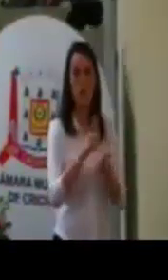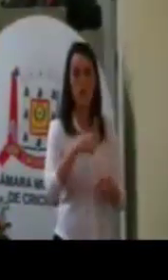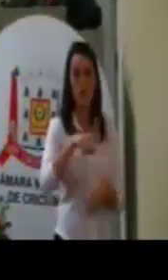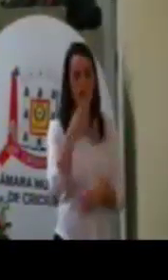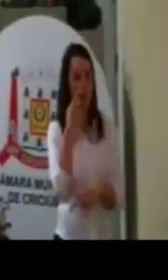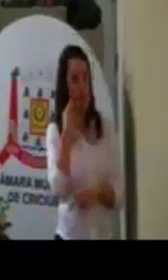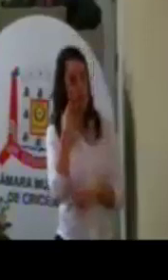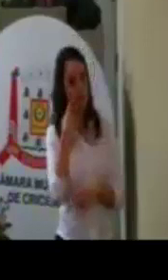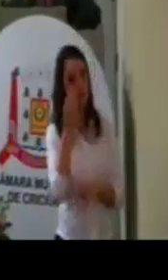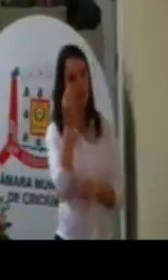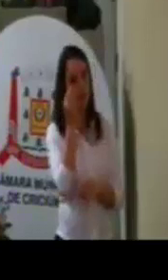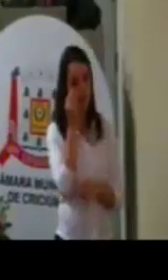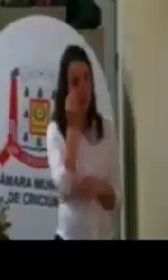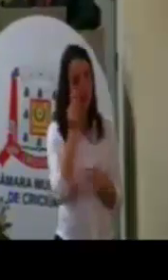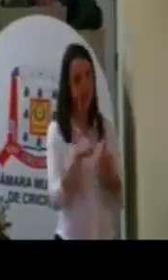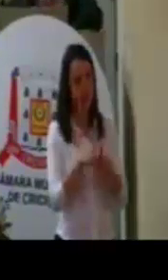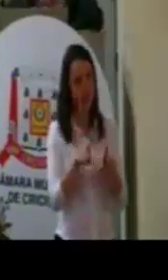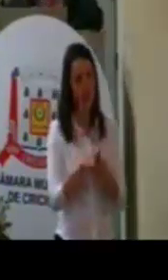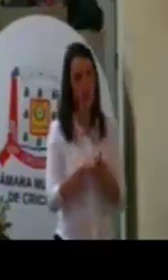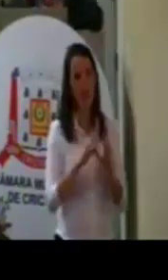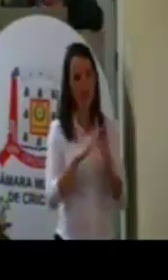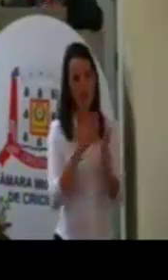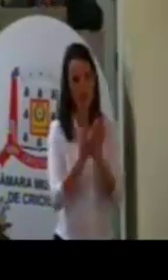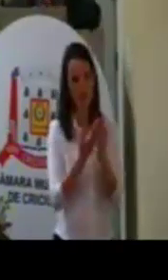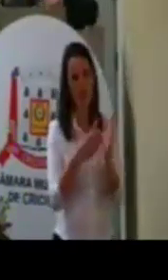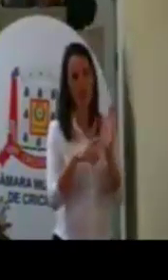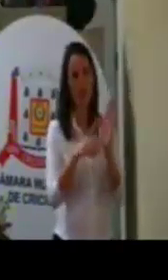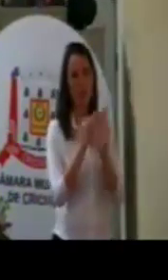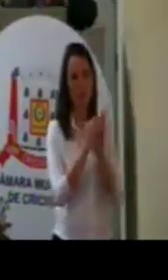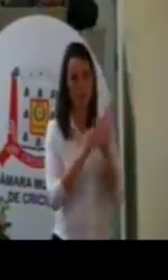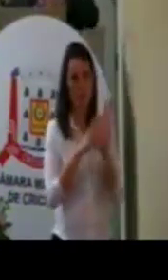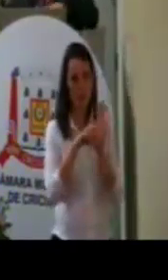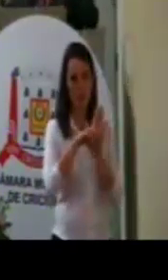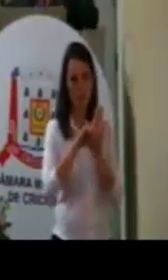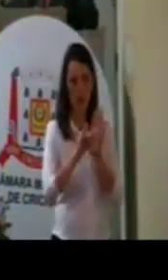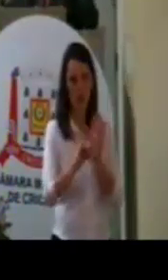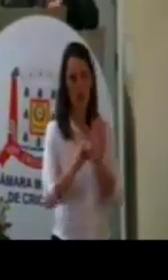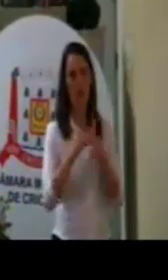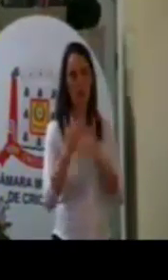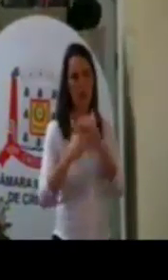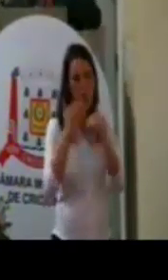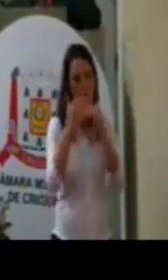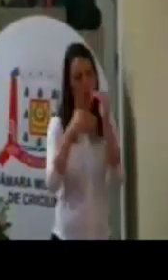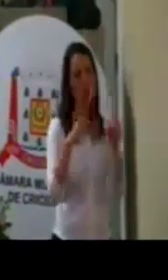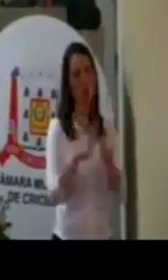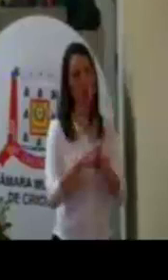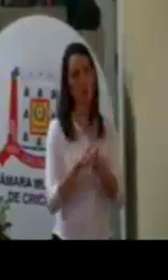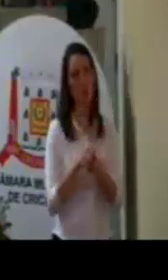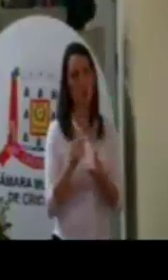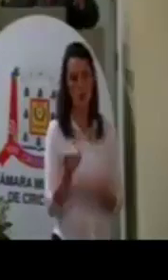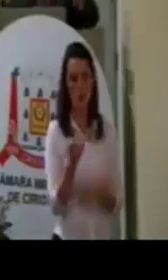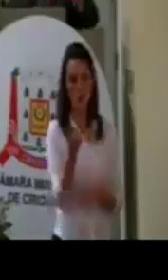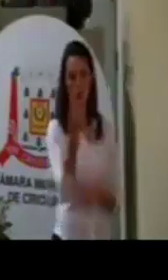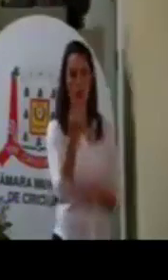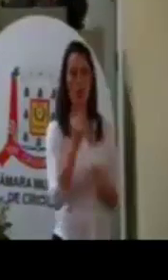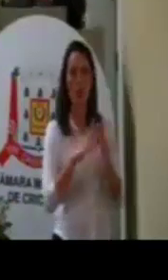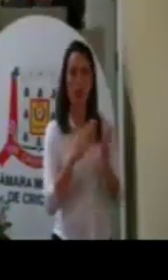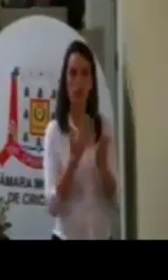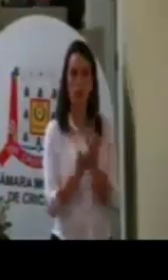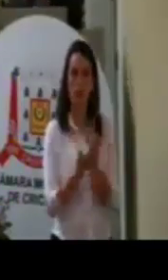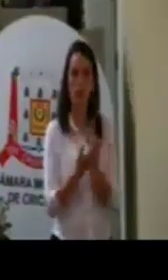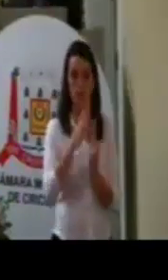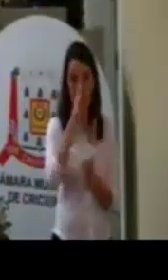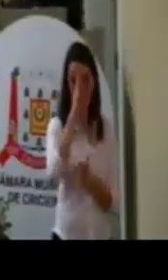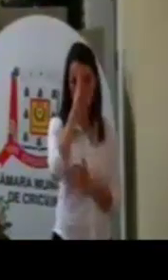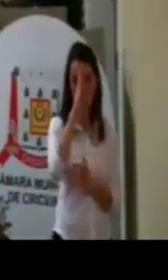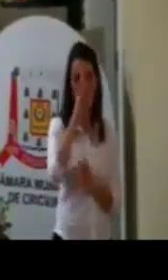experimentamos, ao longo do tempo de atuação da Escola do Legislativo, progressos importantíssimos para a escola, mas